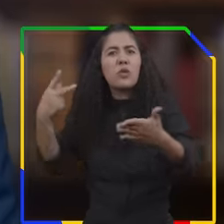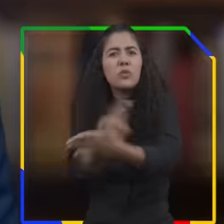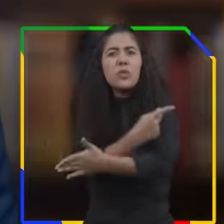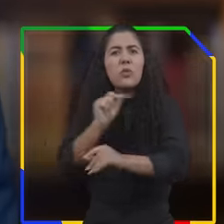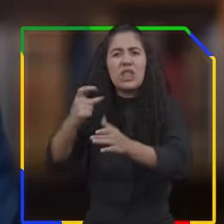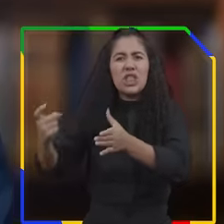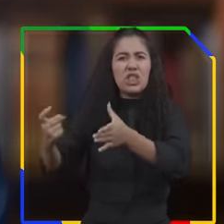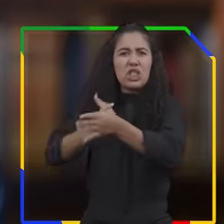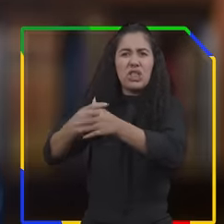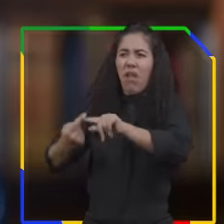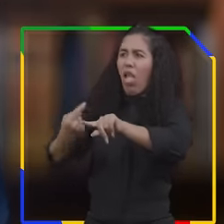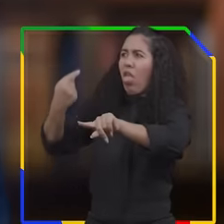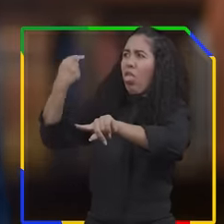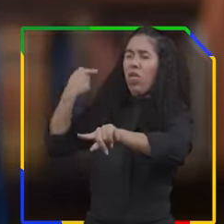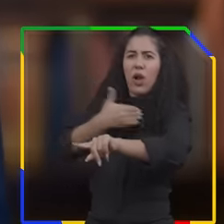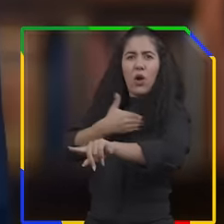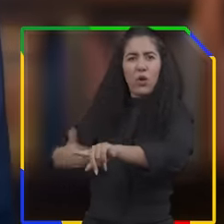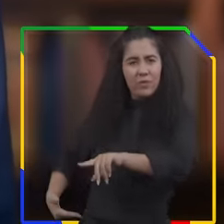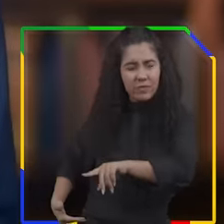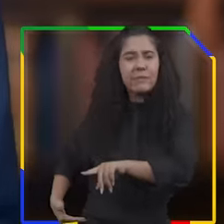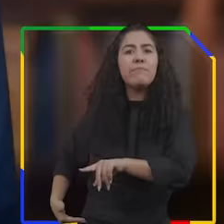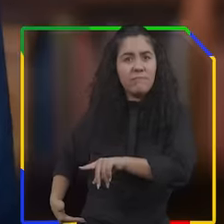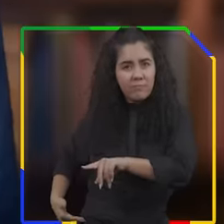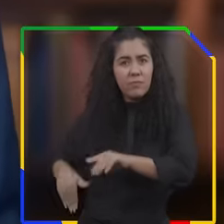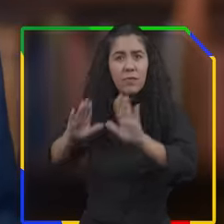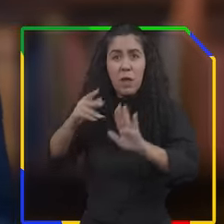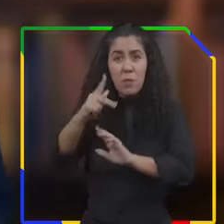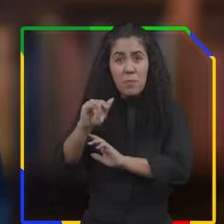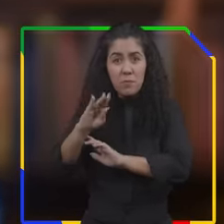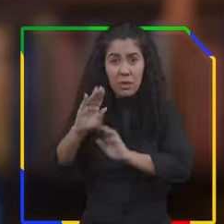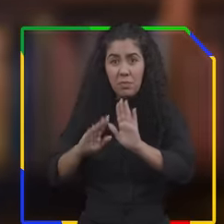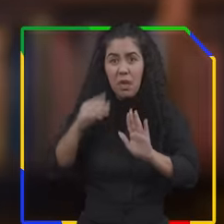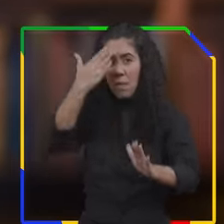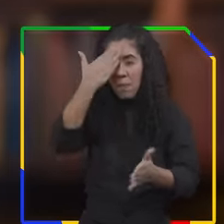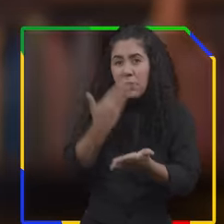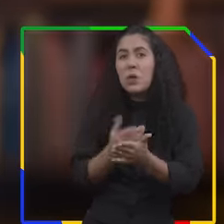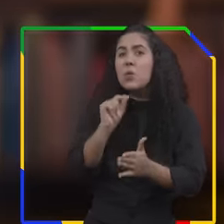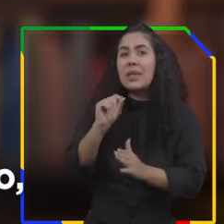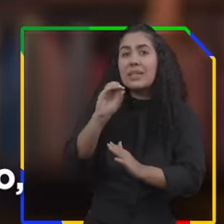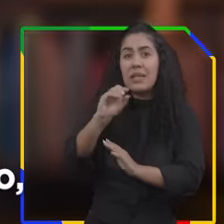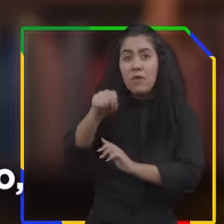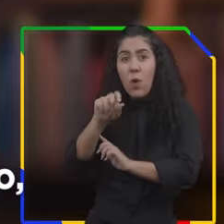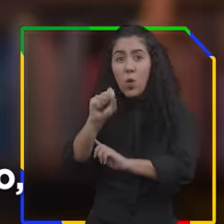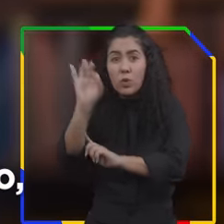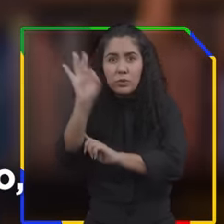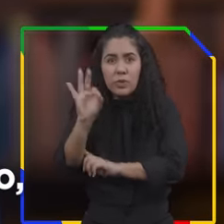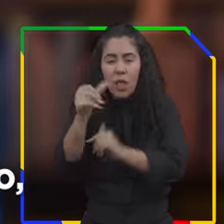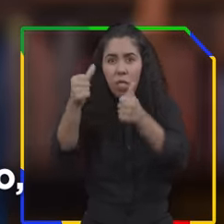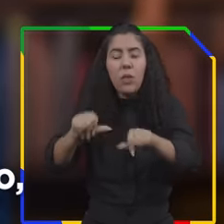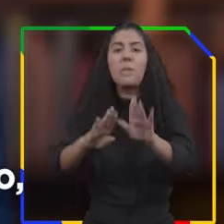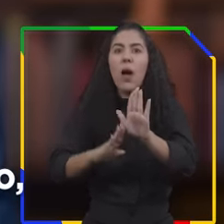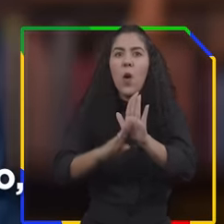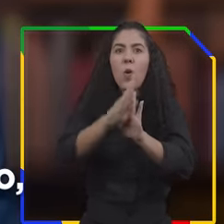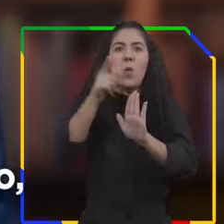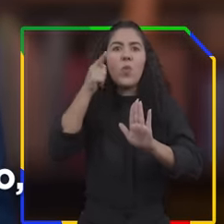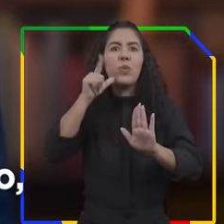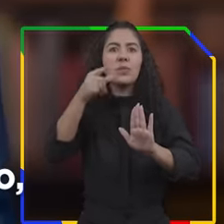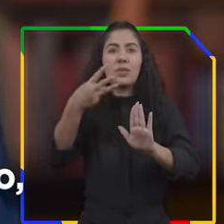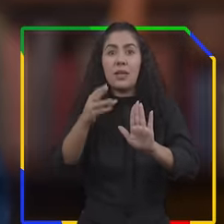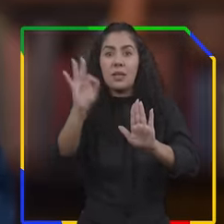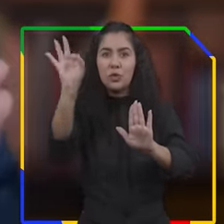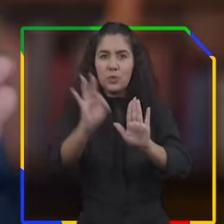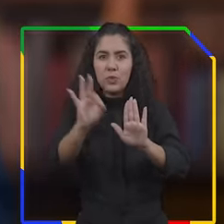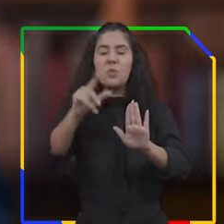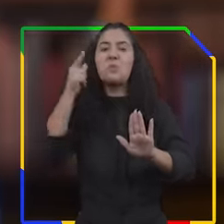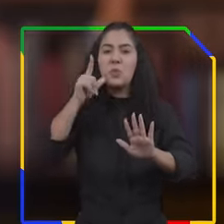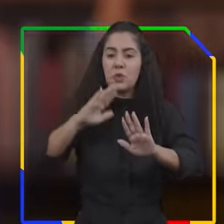anterior. Apostavam que o crescimento do PIB não passaria de 0,8%, mas crescemos quase 3% no ano passado